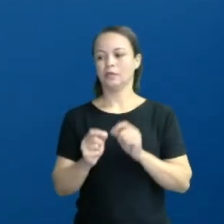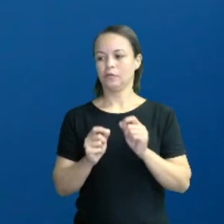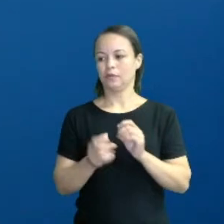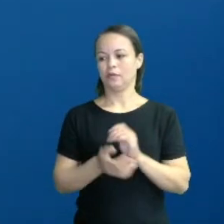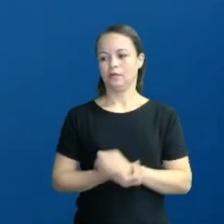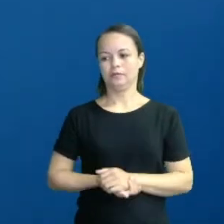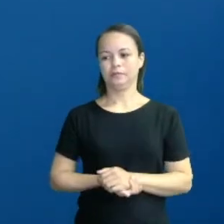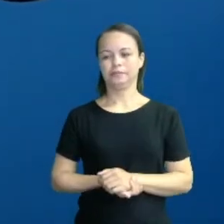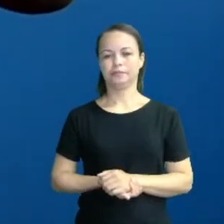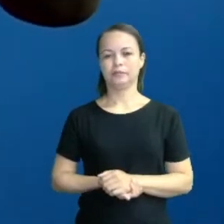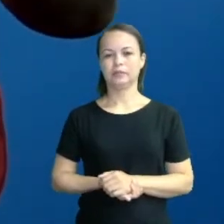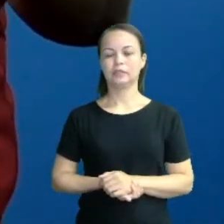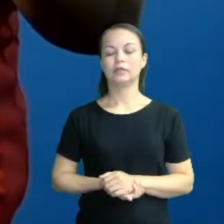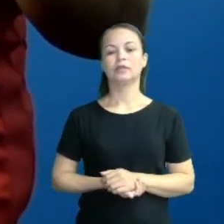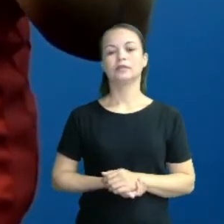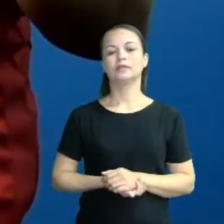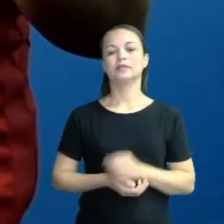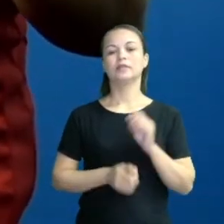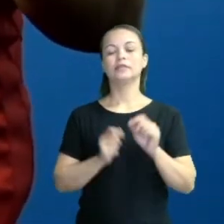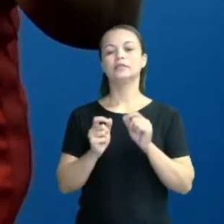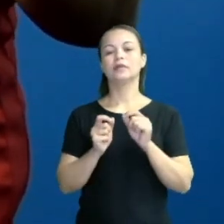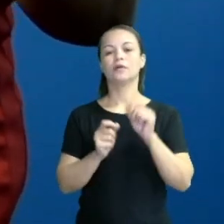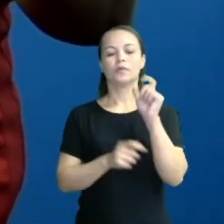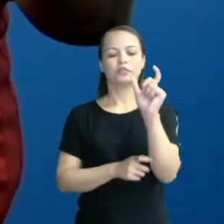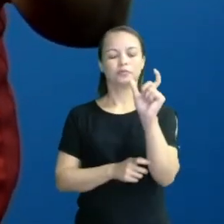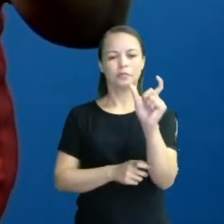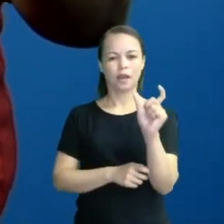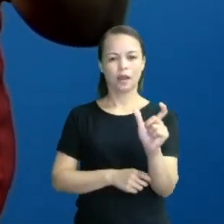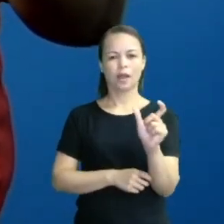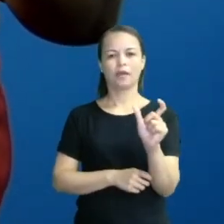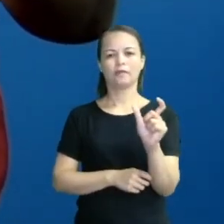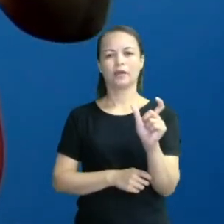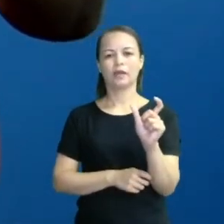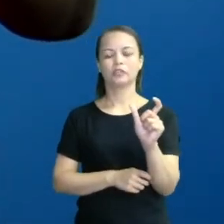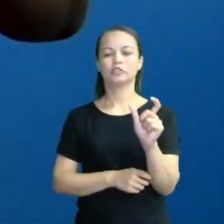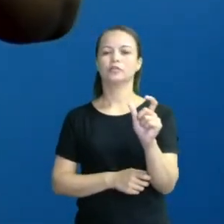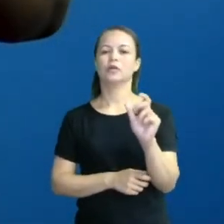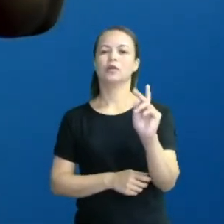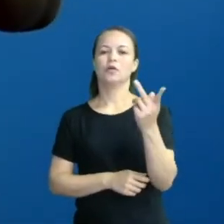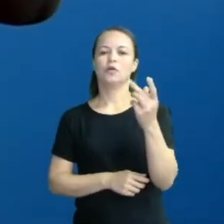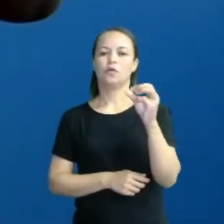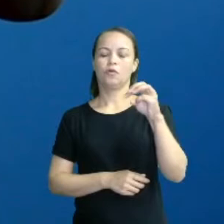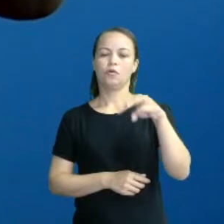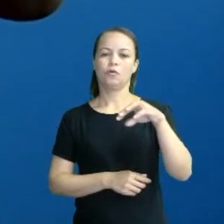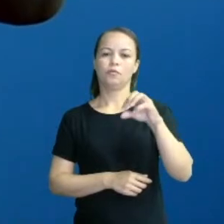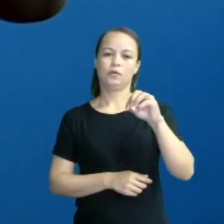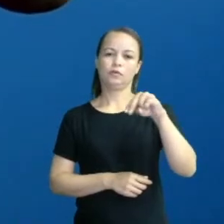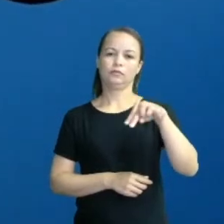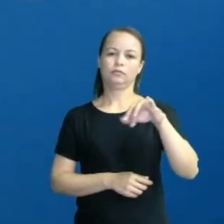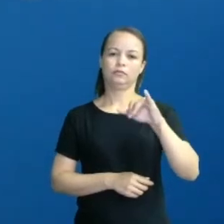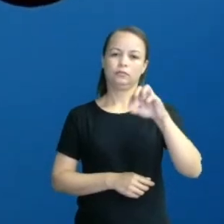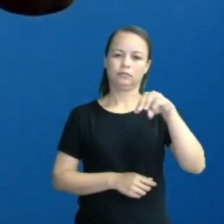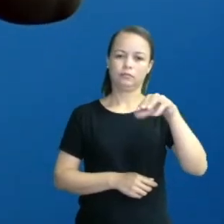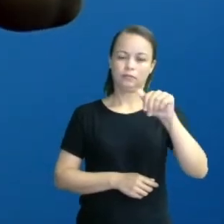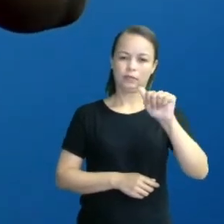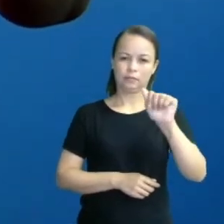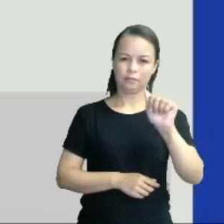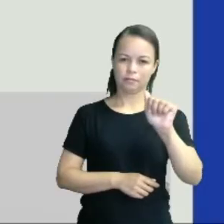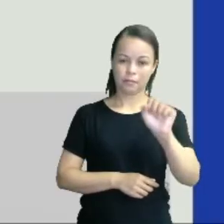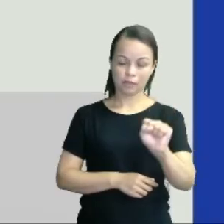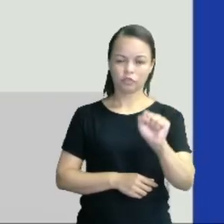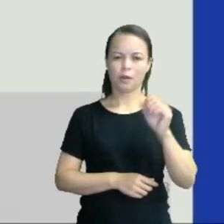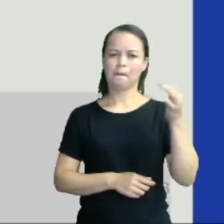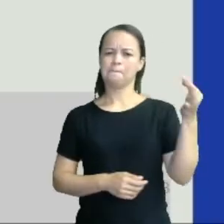sobre elas, que são as palavras homônimas perfeitas,